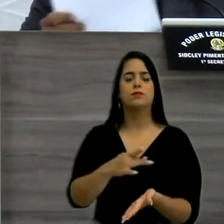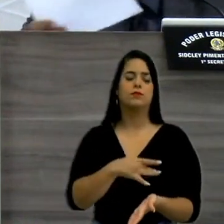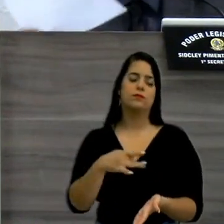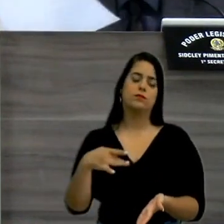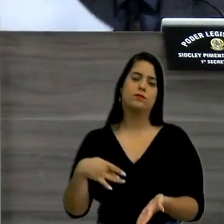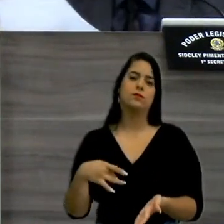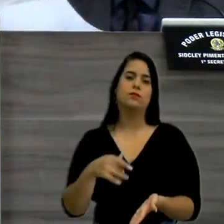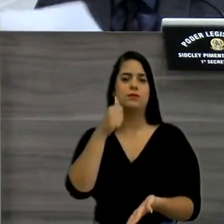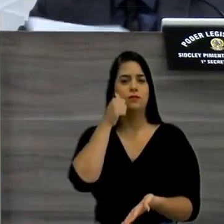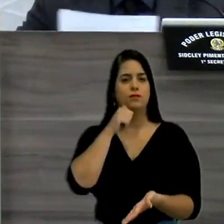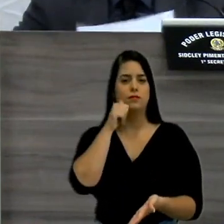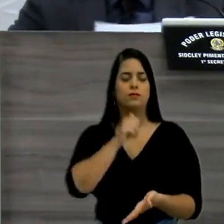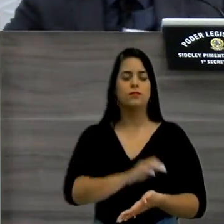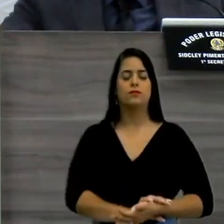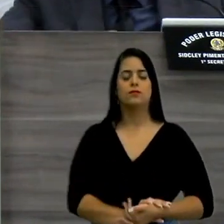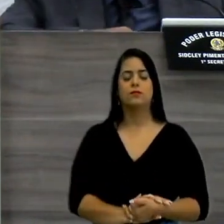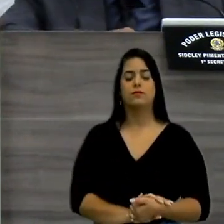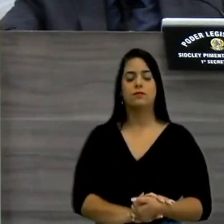Saúde.